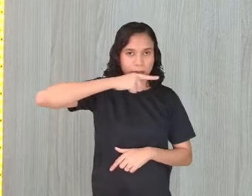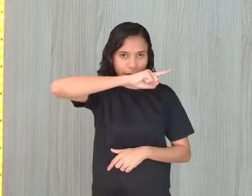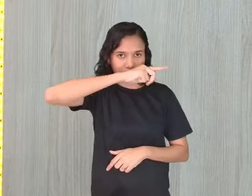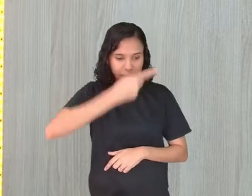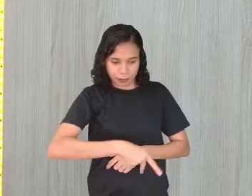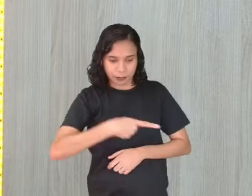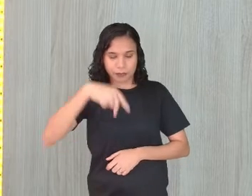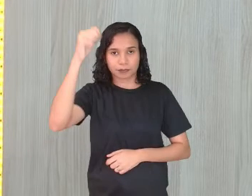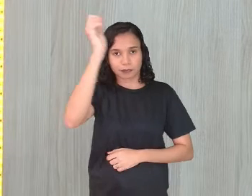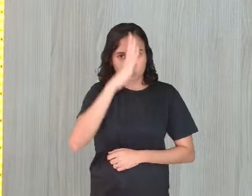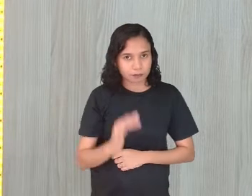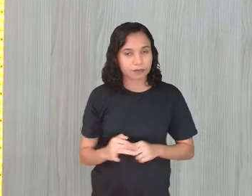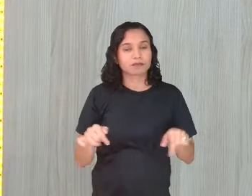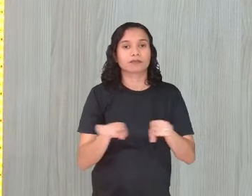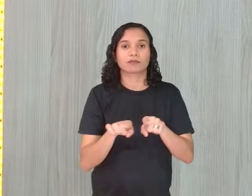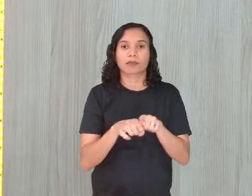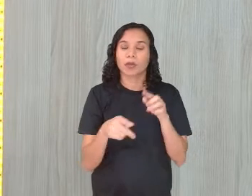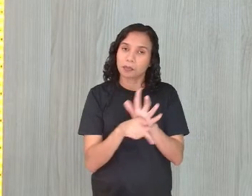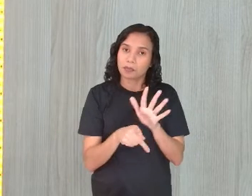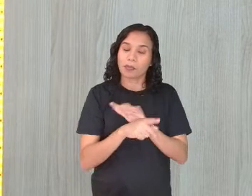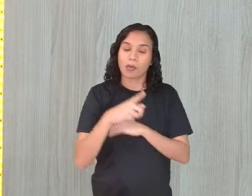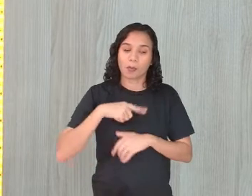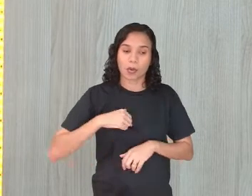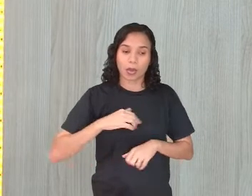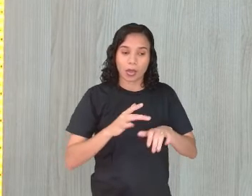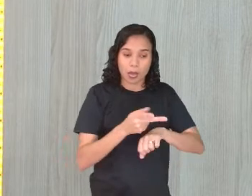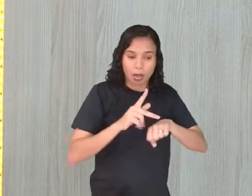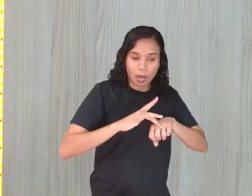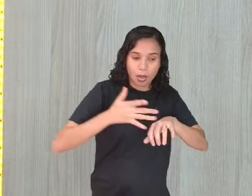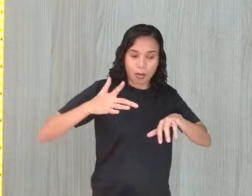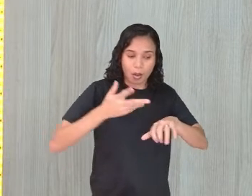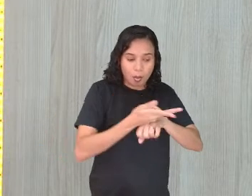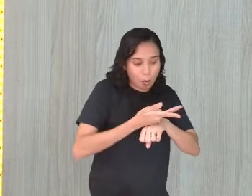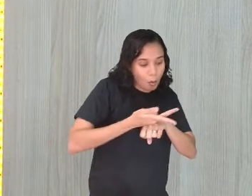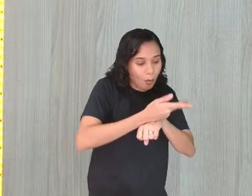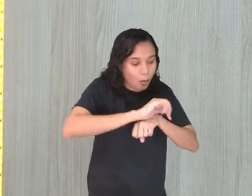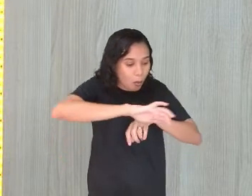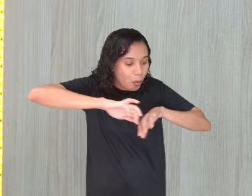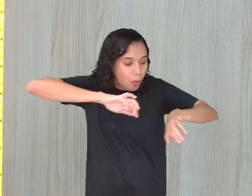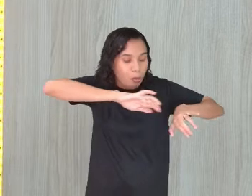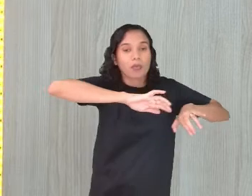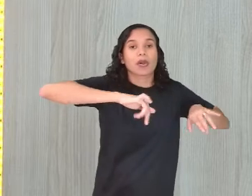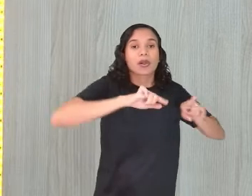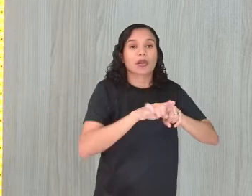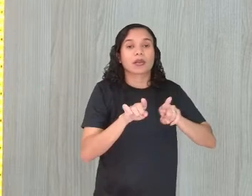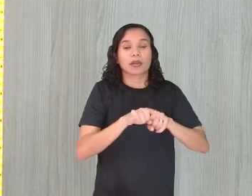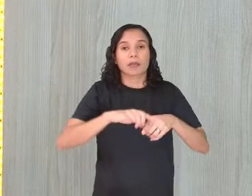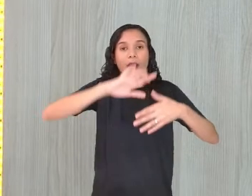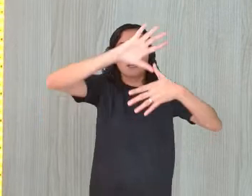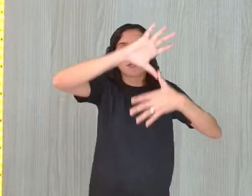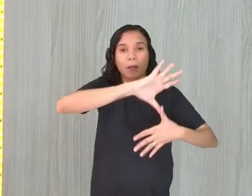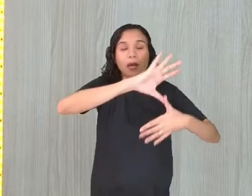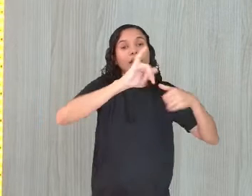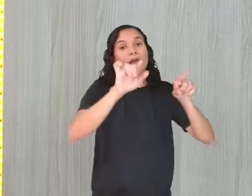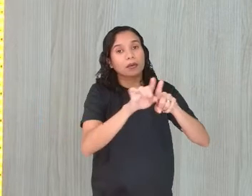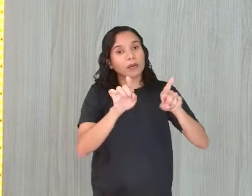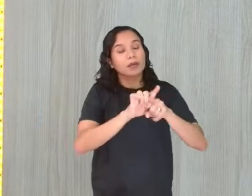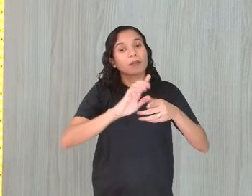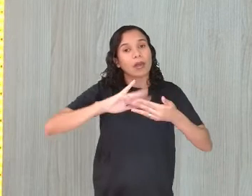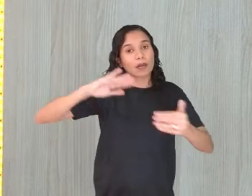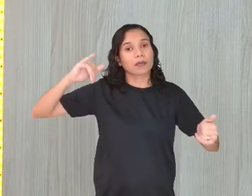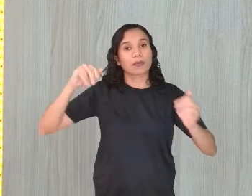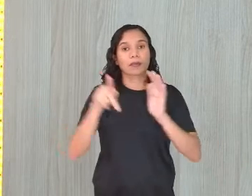Brasil, né, nas minas, aqui também no Brasil, na região das Minas Gerais, e na América Espanhola, nas minas também